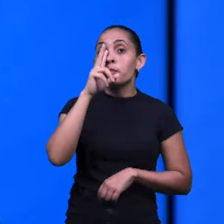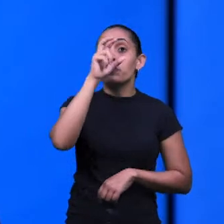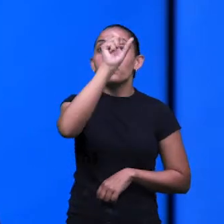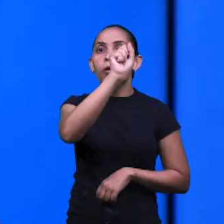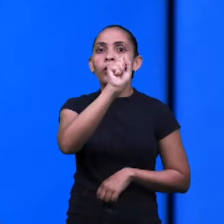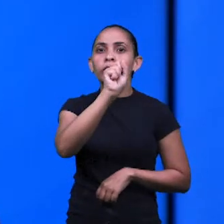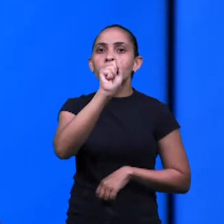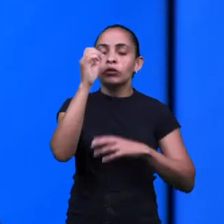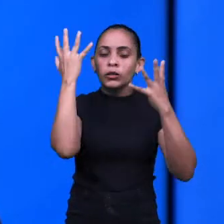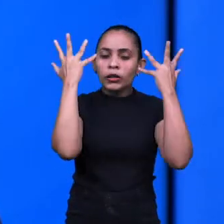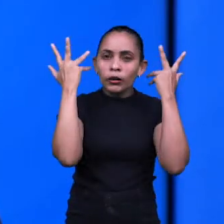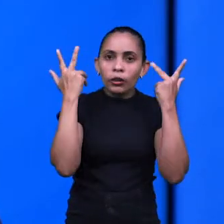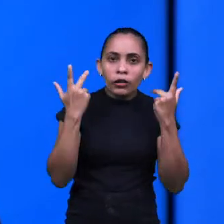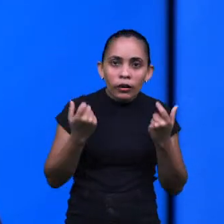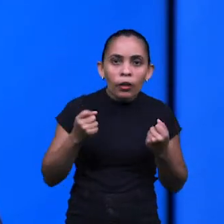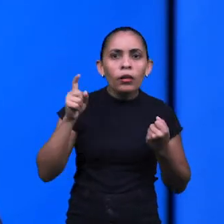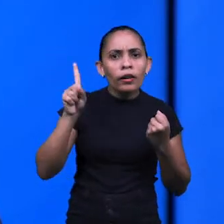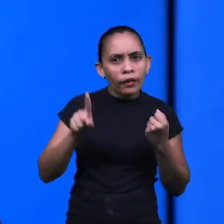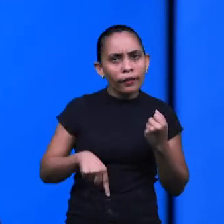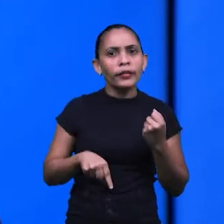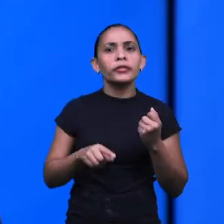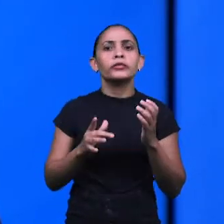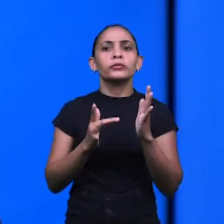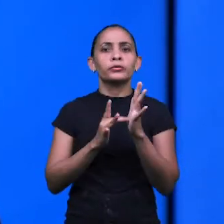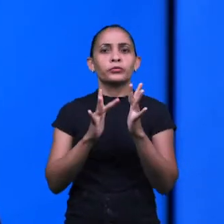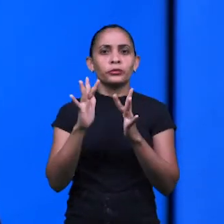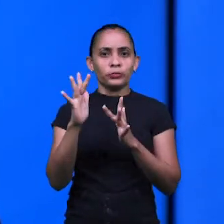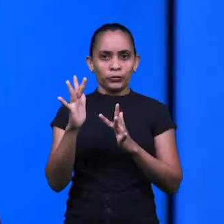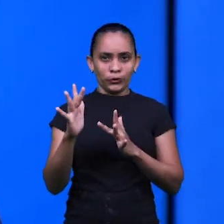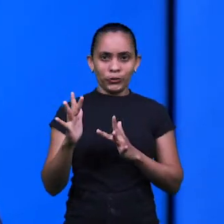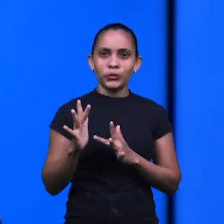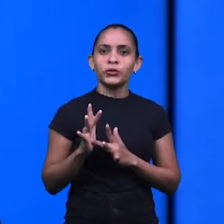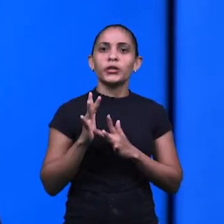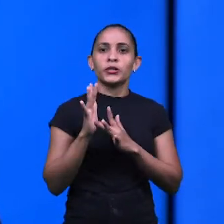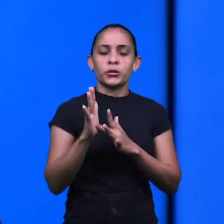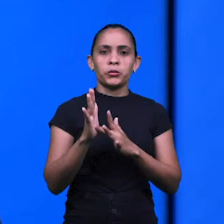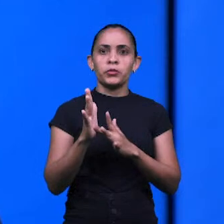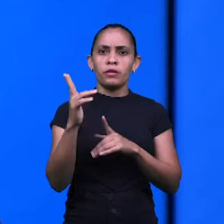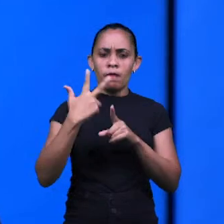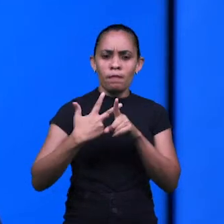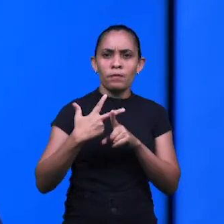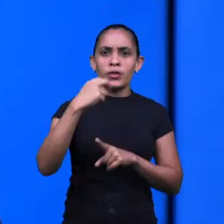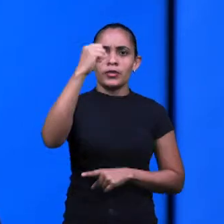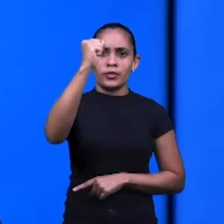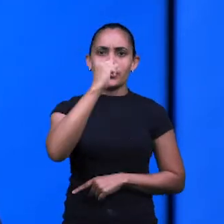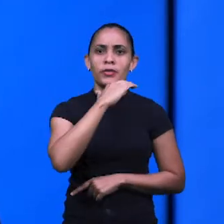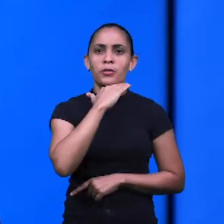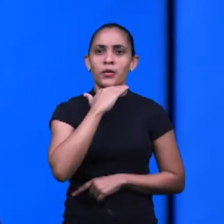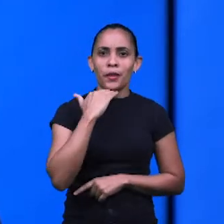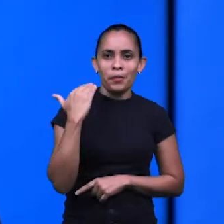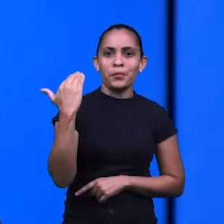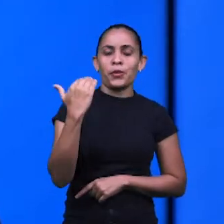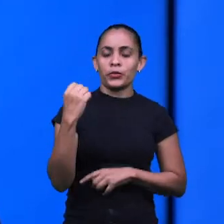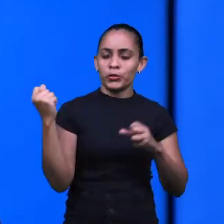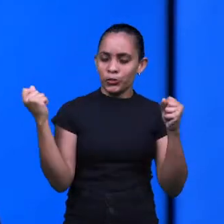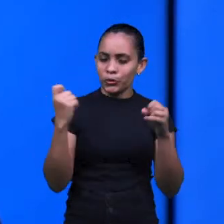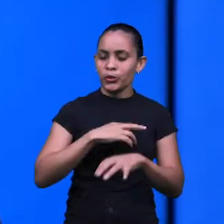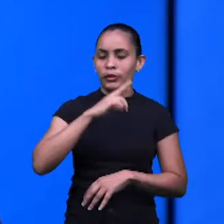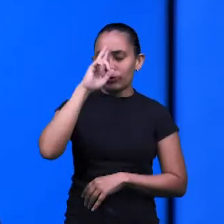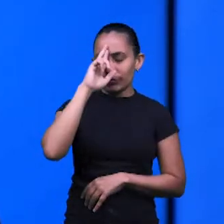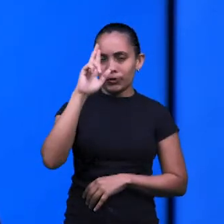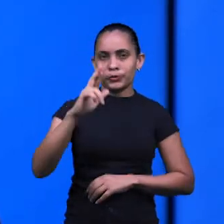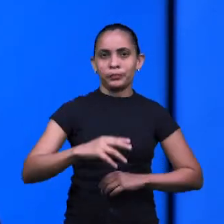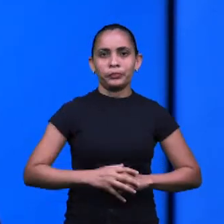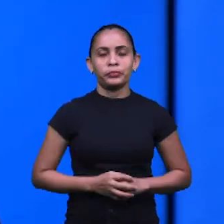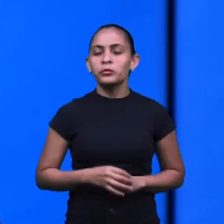ressurreição do Senhor Jesus, né? Depois de 3 dias, Jesus ressuscitou, vencendo a morte, né? Louvado seja o